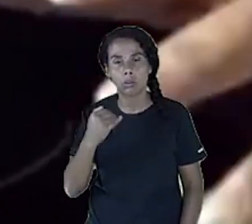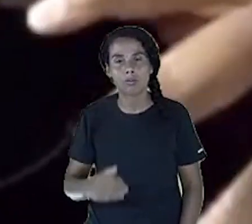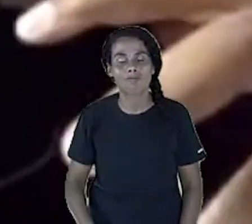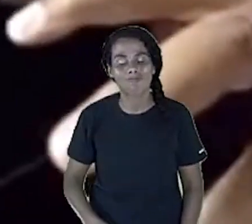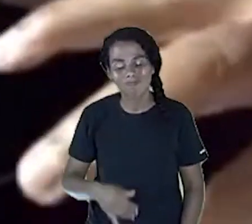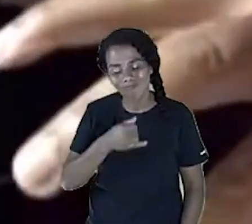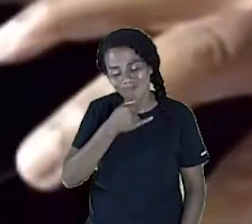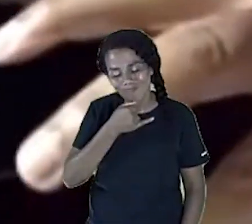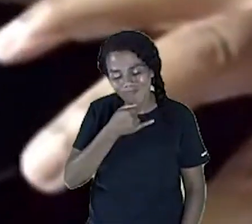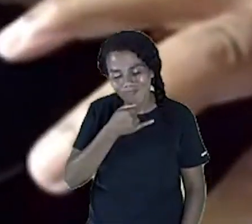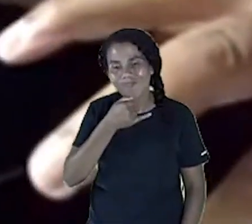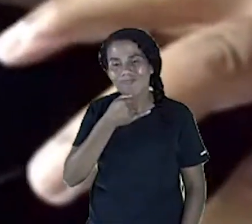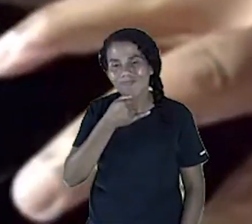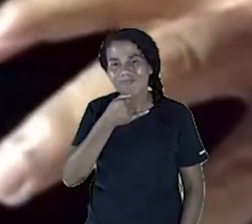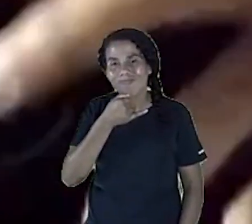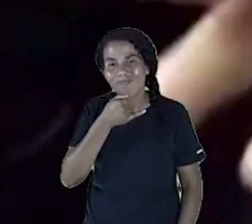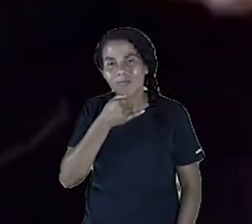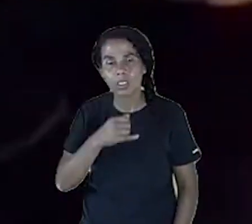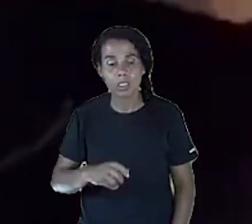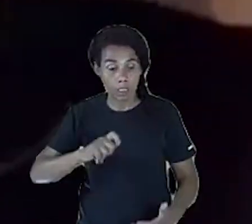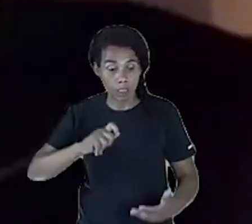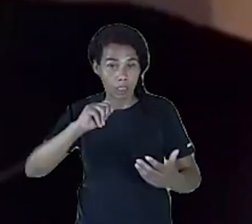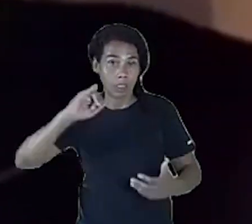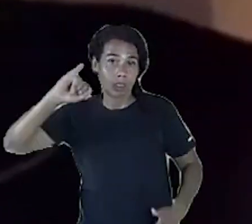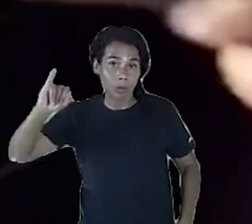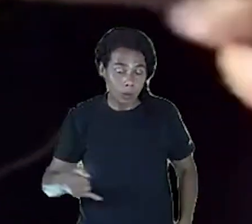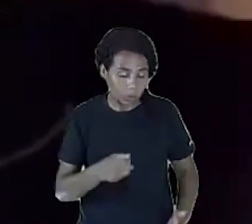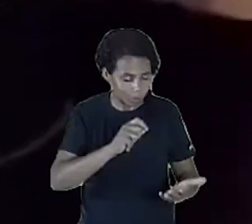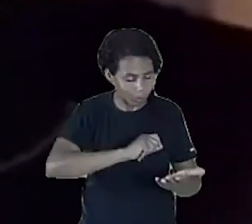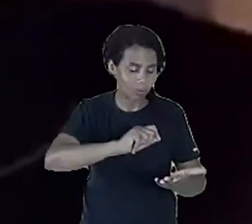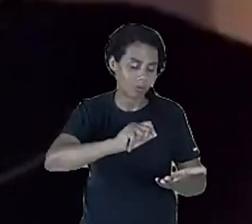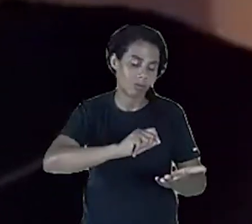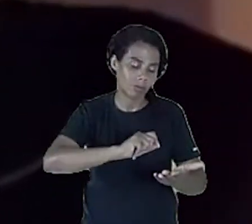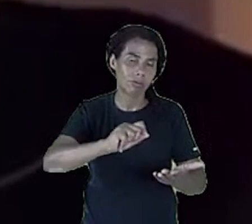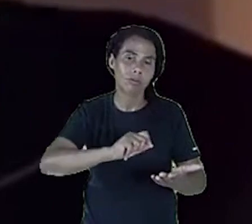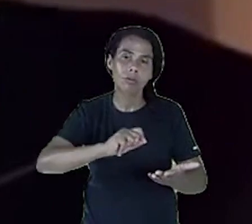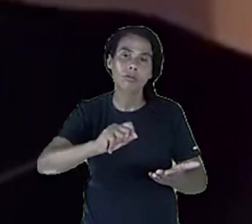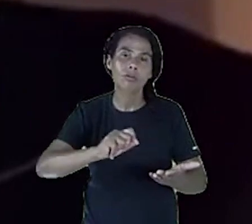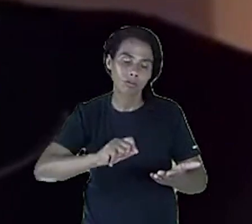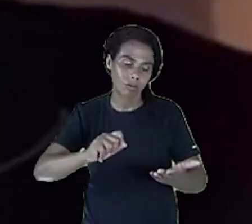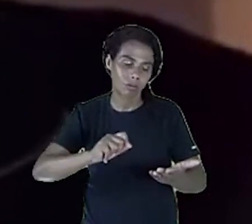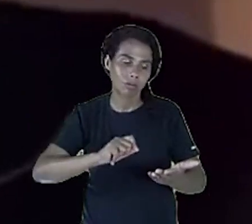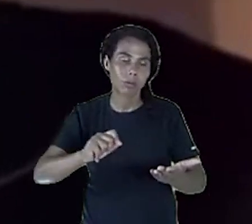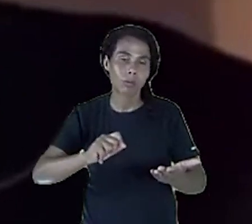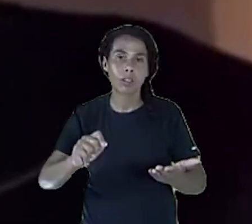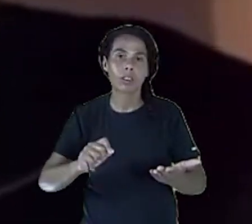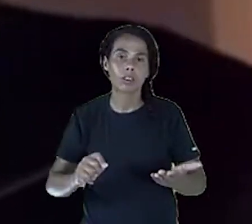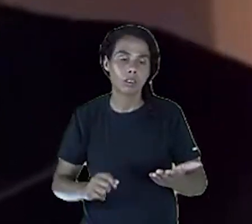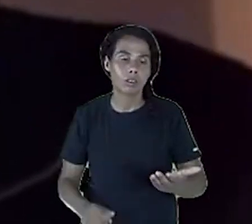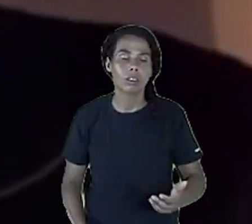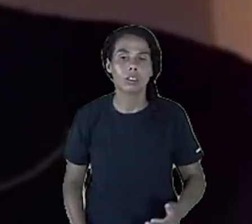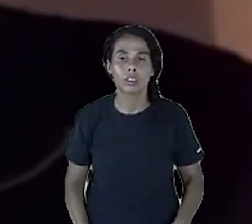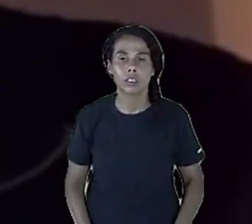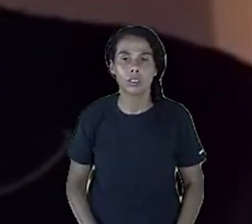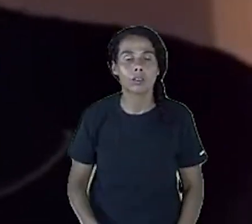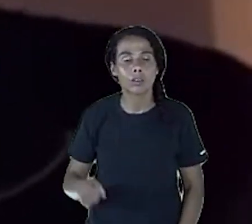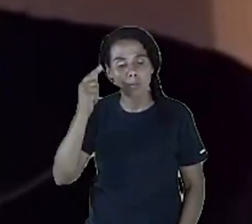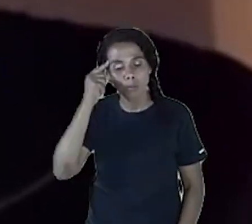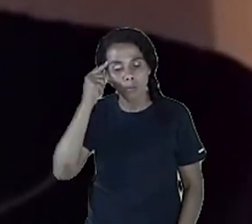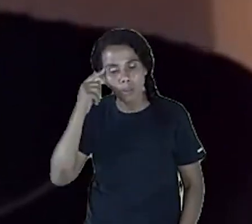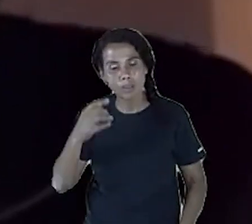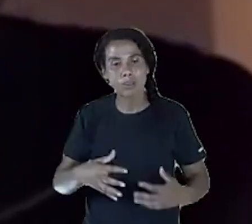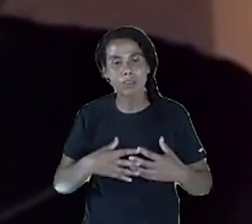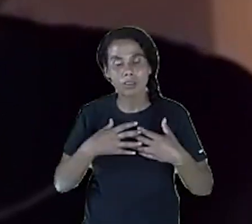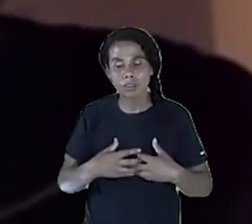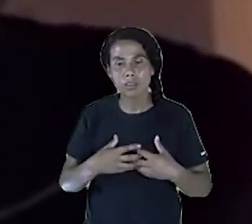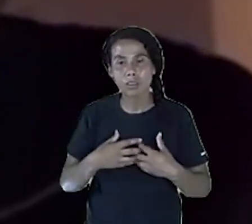era a absoluta interrogação, o desconhecido. Para onde é que minha vozinha